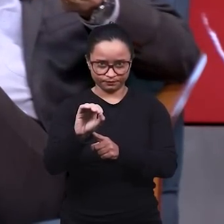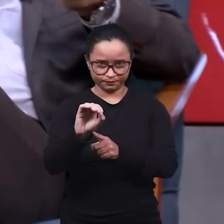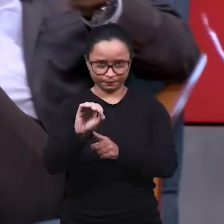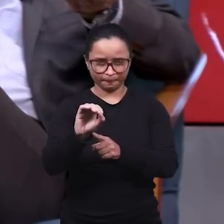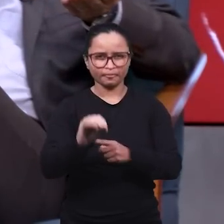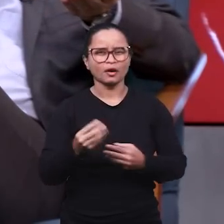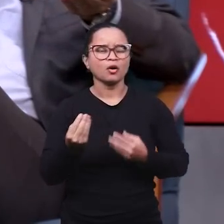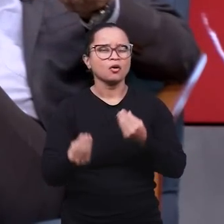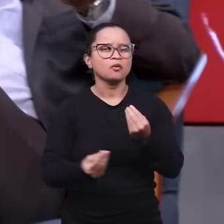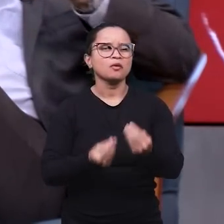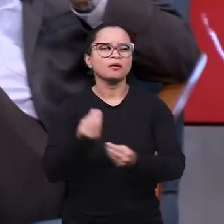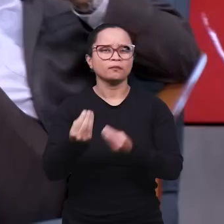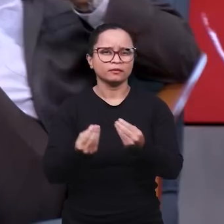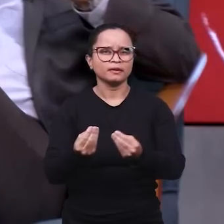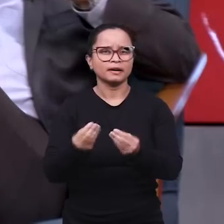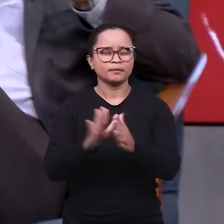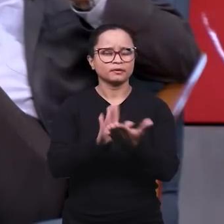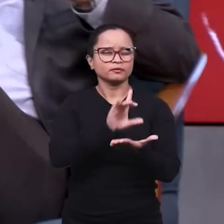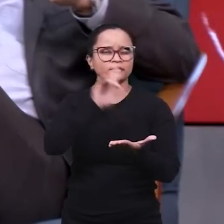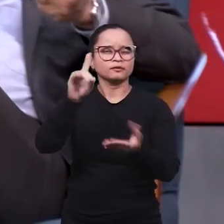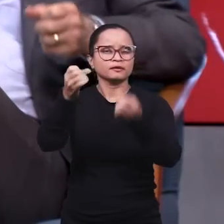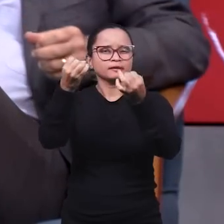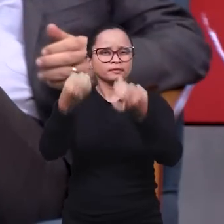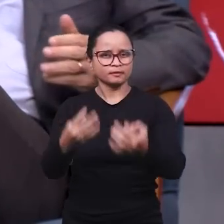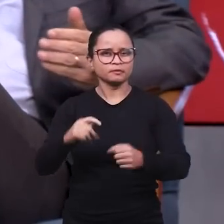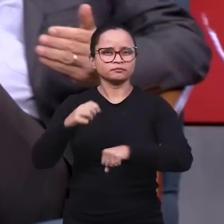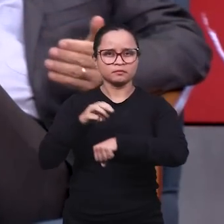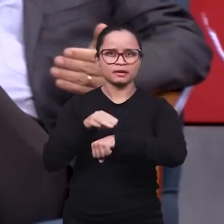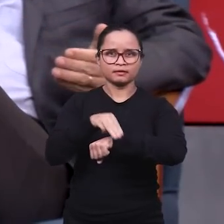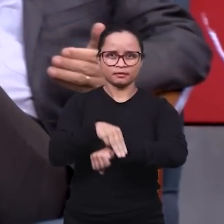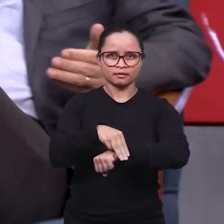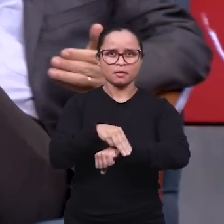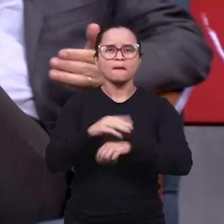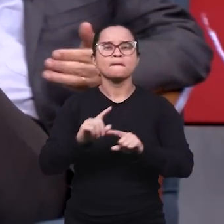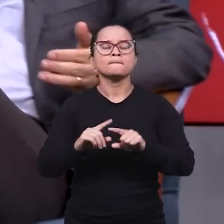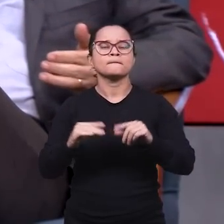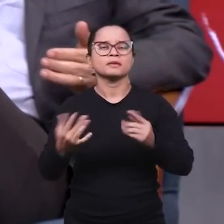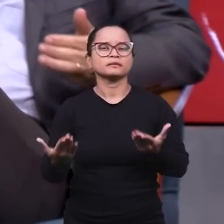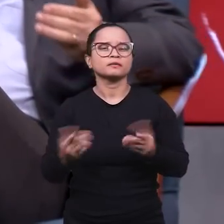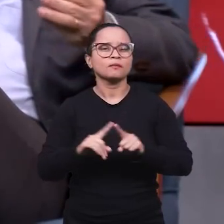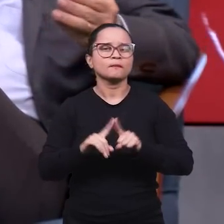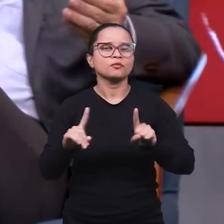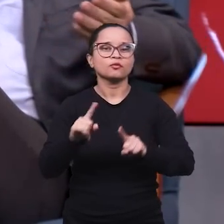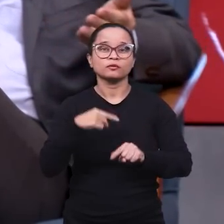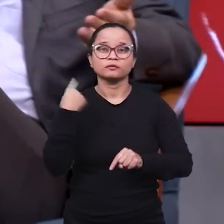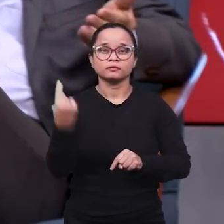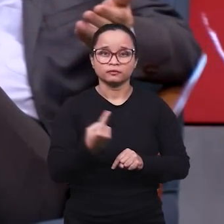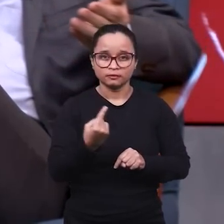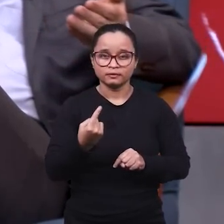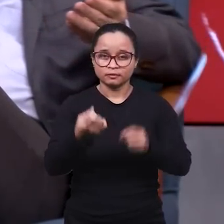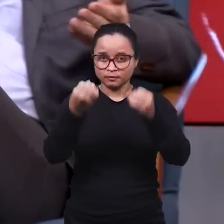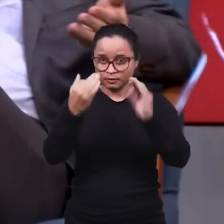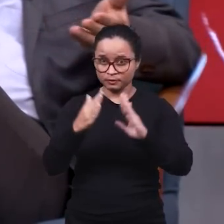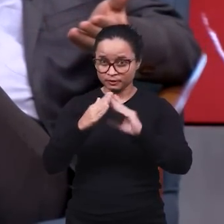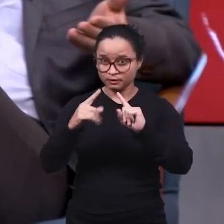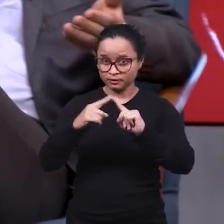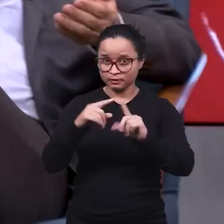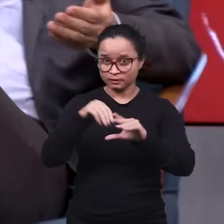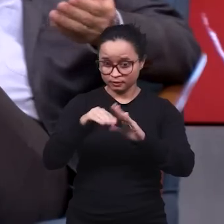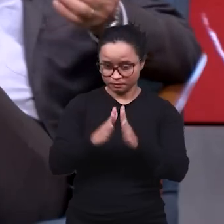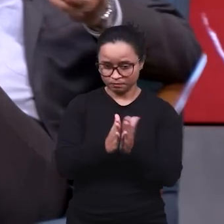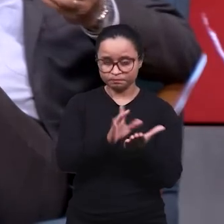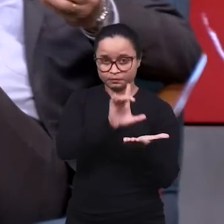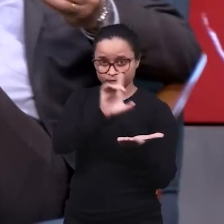ministério. Naquela oportunidade, nós falamos que quando nós falamos de igreja bíblica, a igreja bíblica